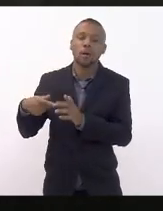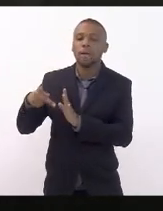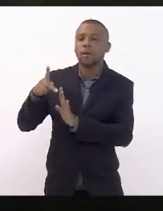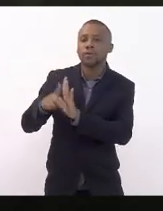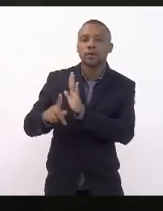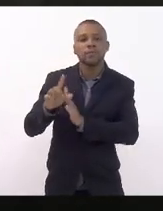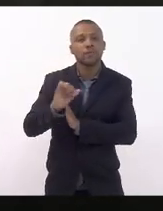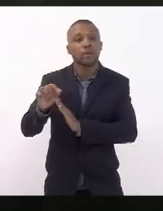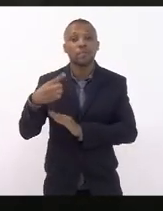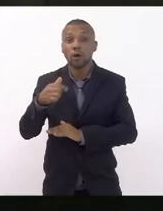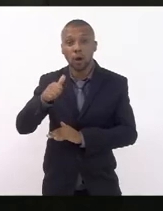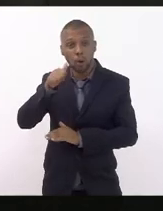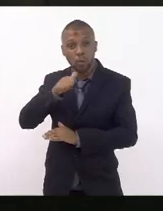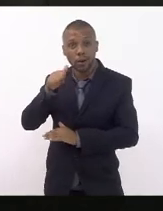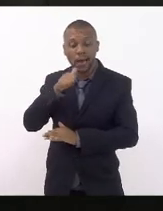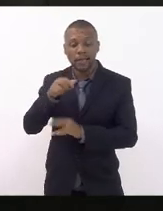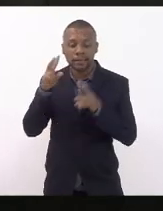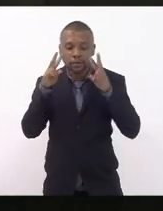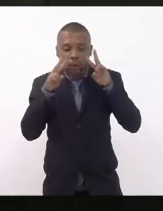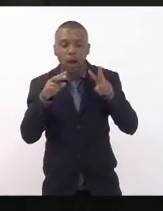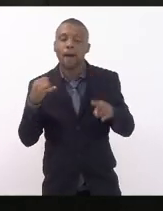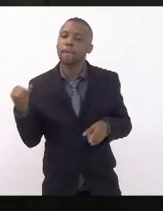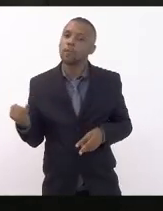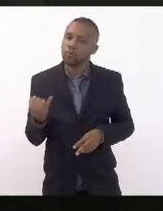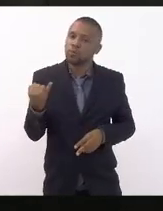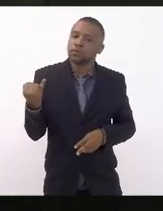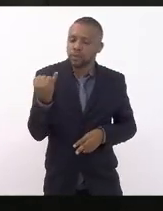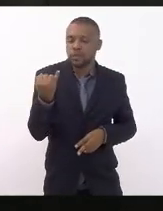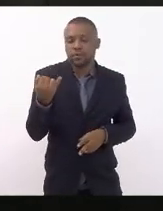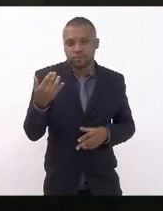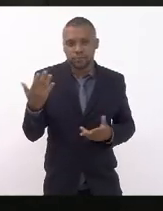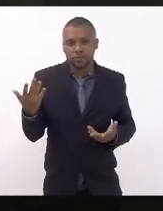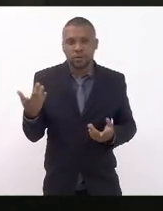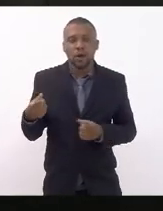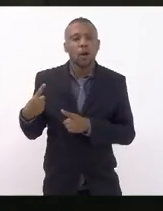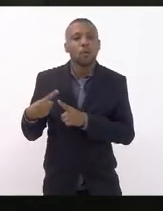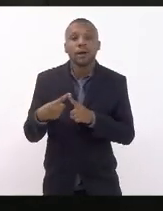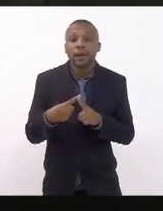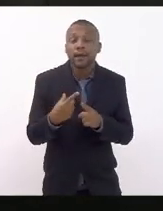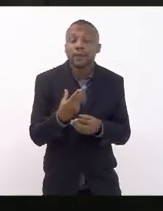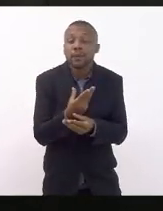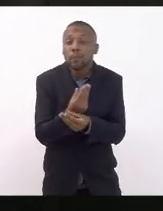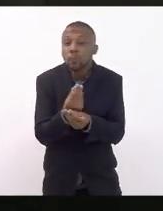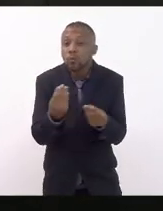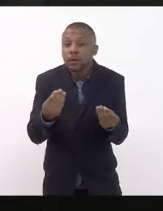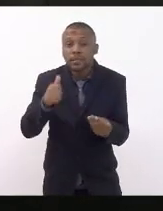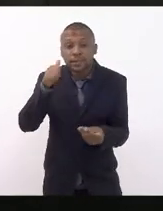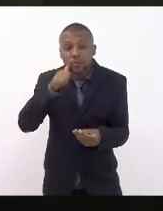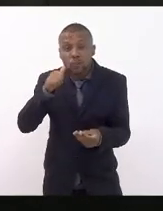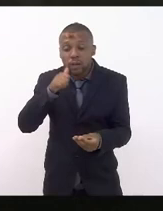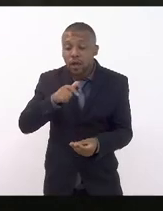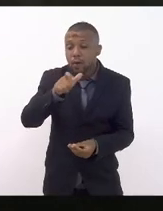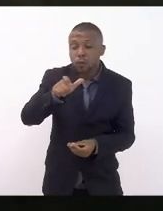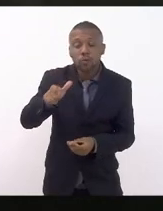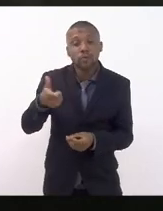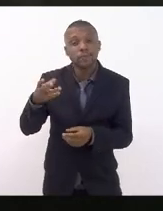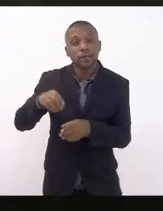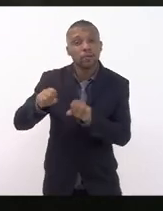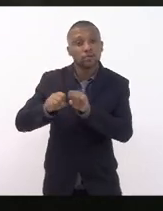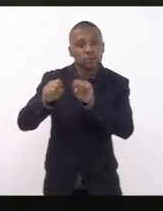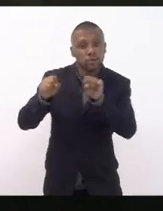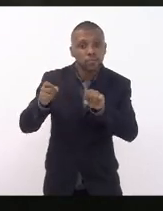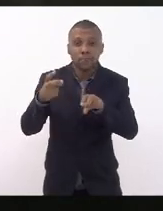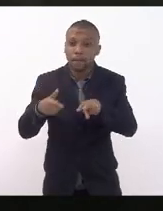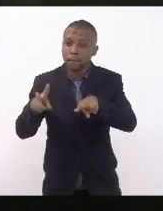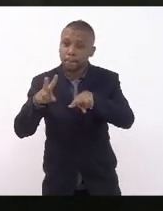mulheres, é muito importante, deputado Carlos Macedo, porque tem muita mulher ali dentro do sistema